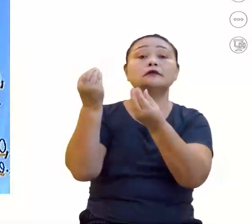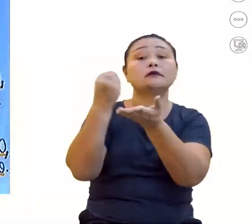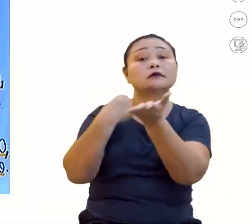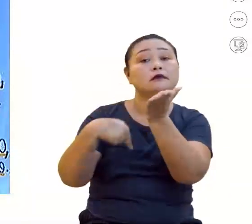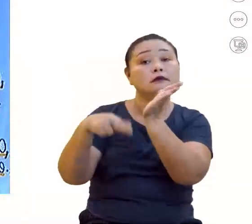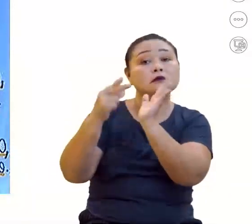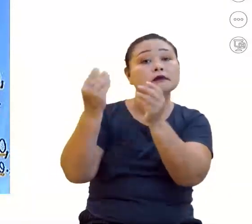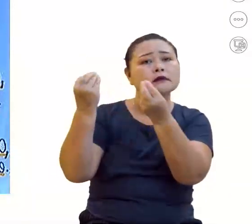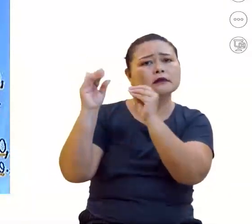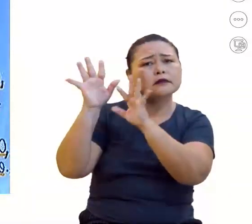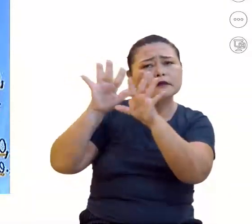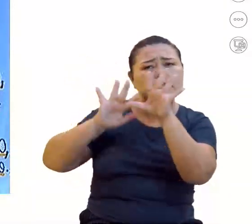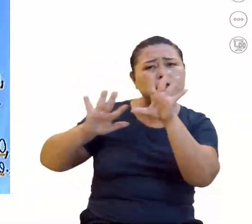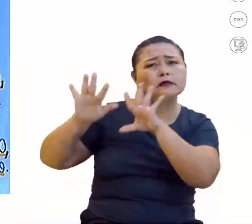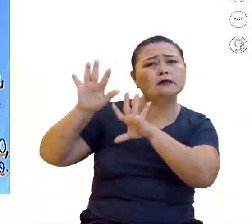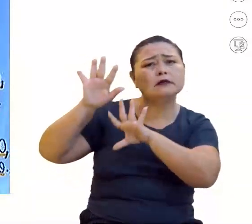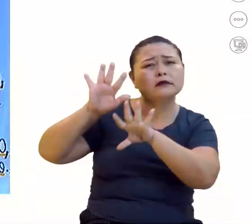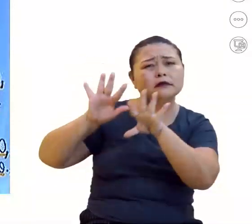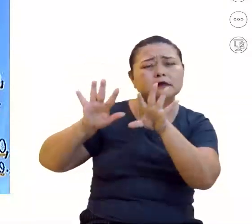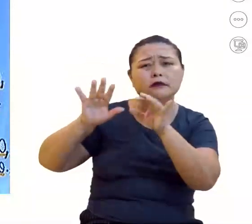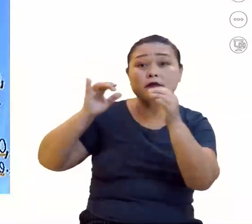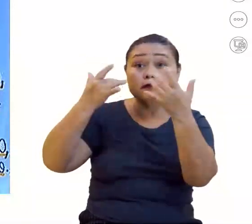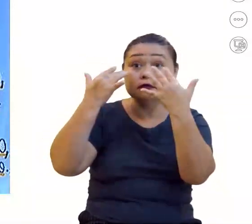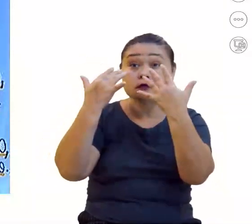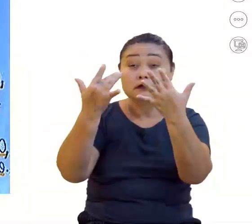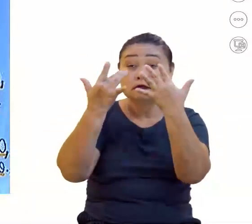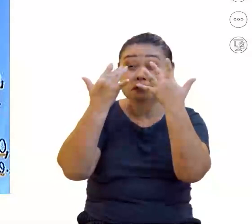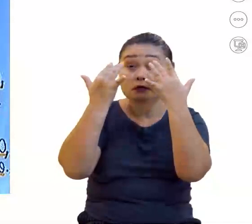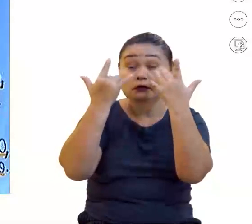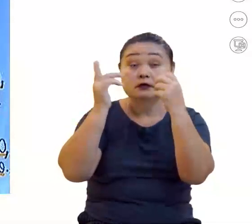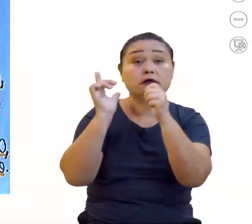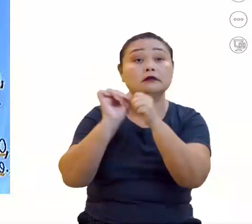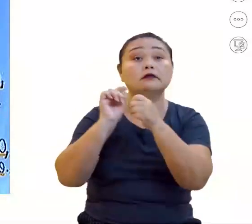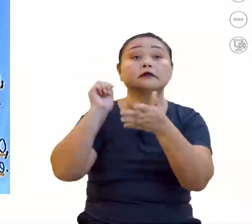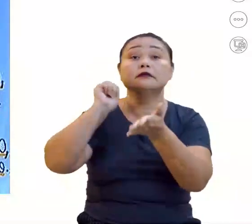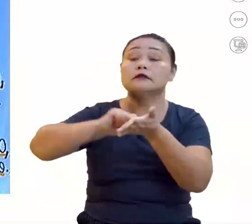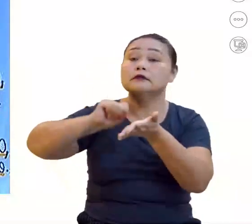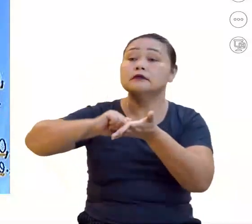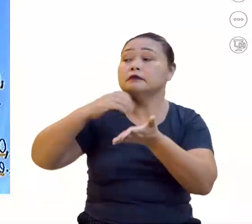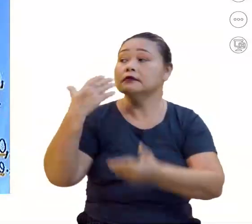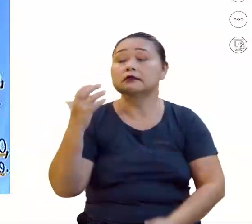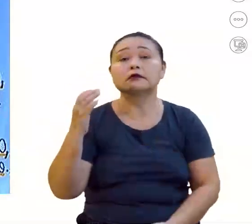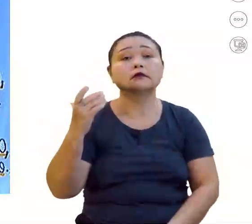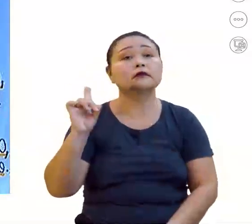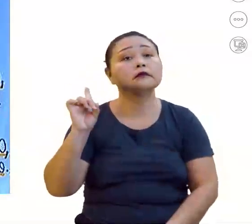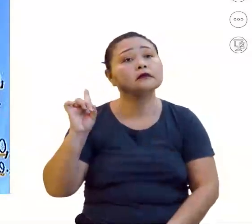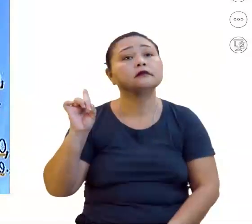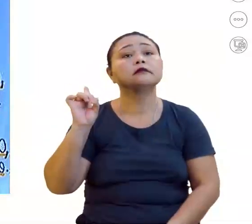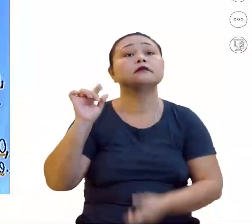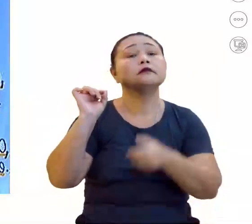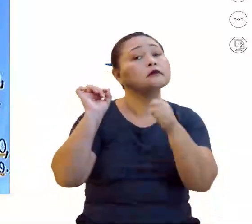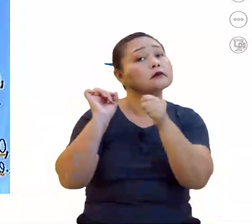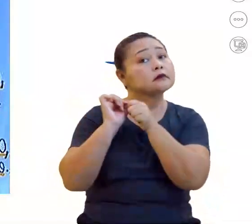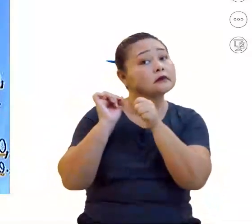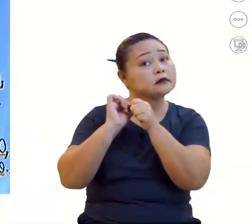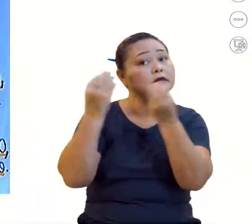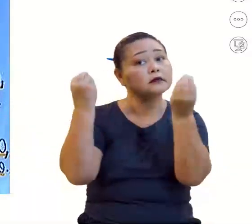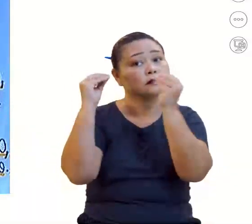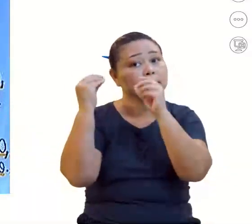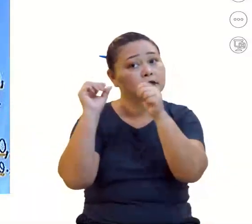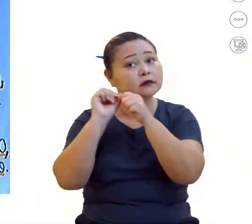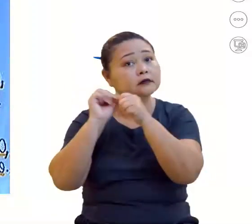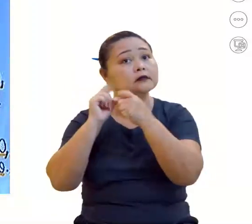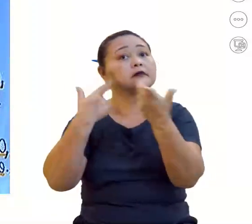um pouquinho brilhoso. Vamos lá. A notação científica, né? Aqui foi feito um mapa mental trazendo as explicações sobre